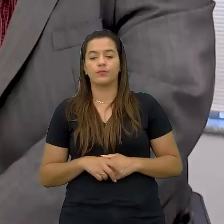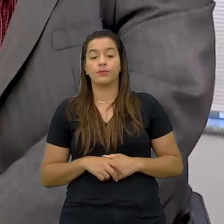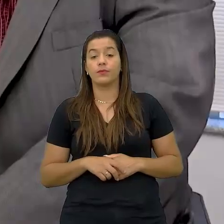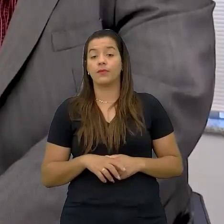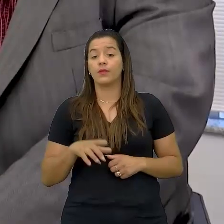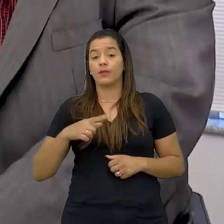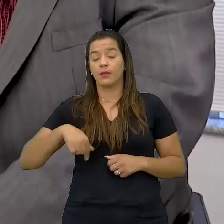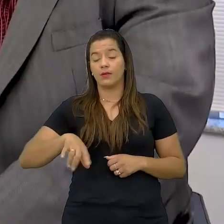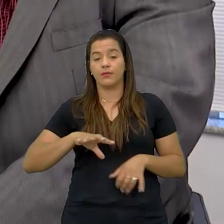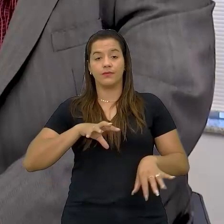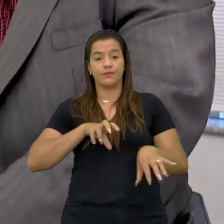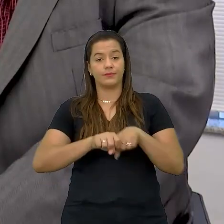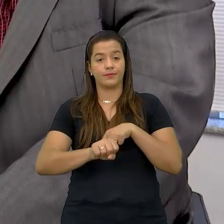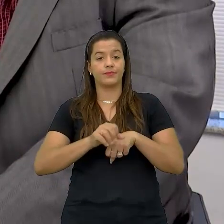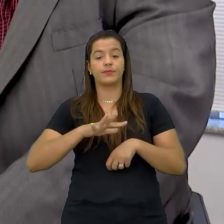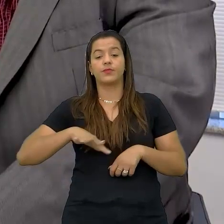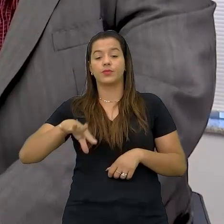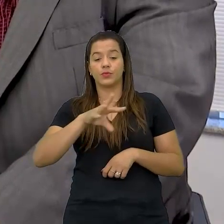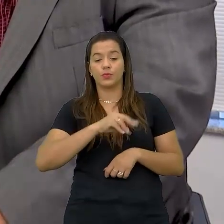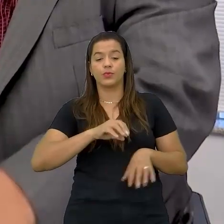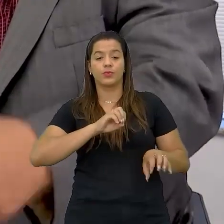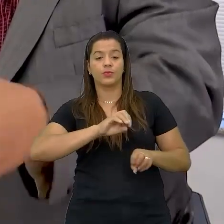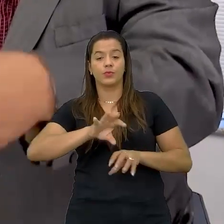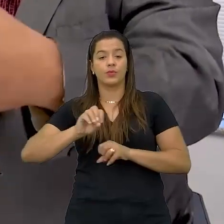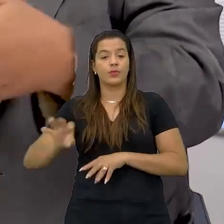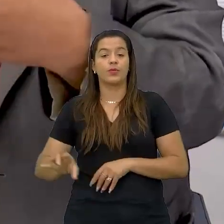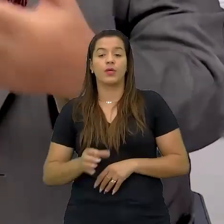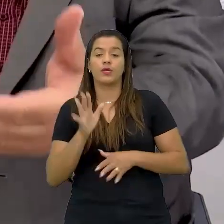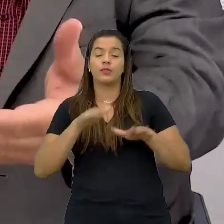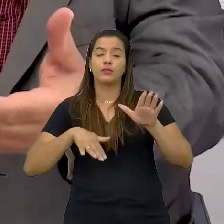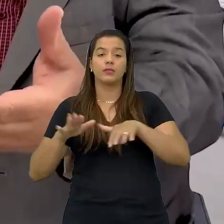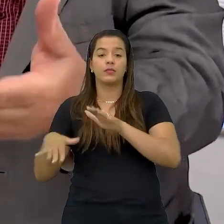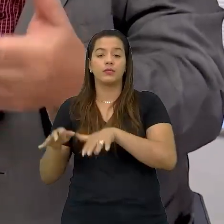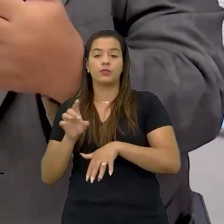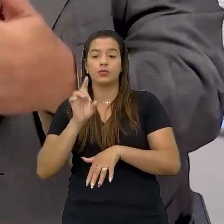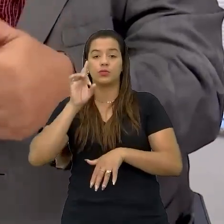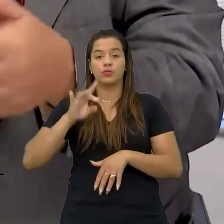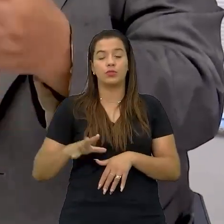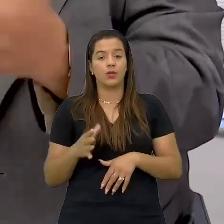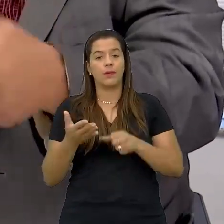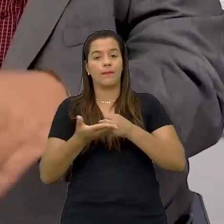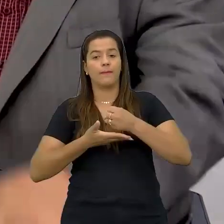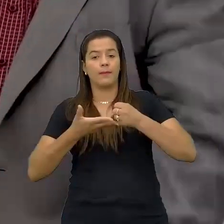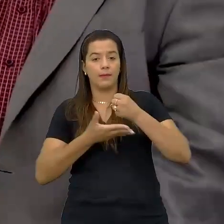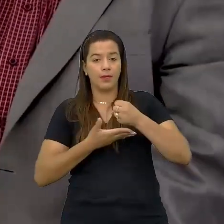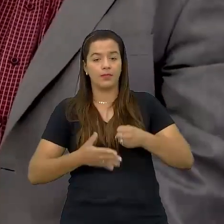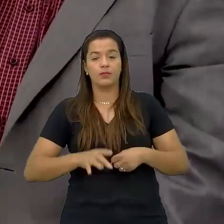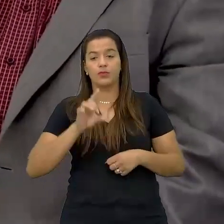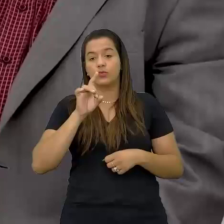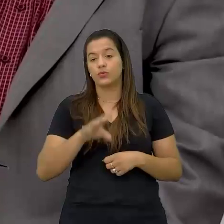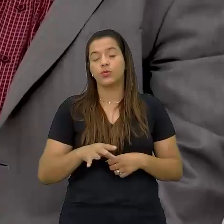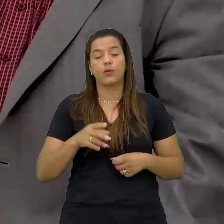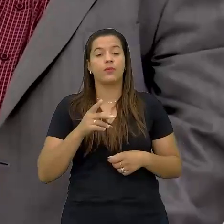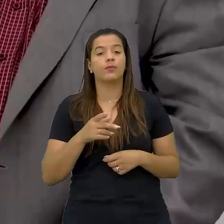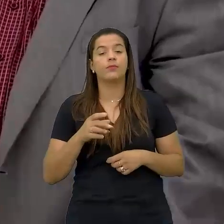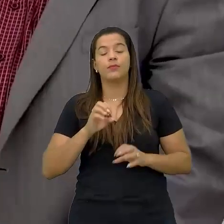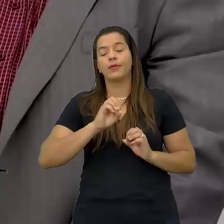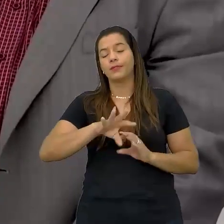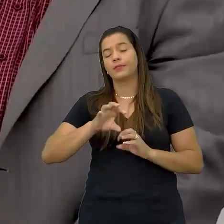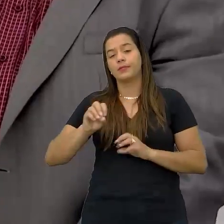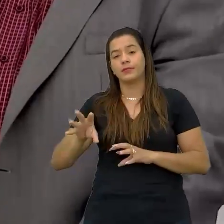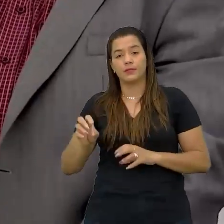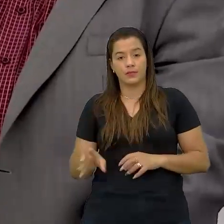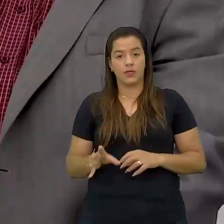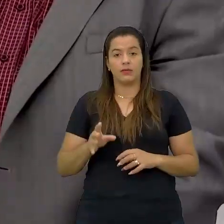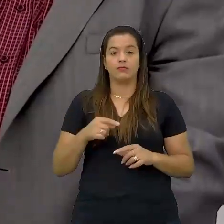A formação docente, que muitas vezes foi apenas de modo reiterativo, como sendo uma função meramente